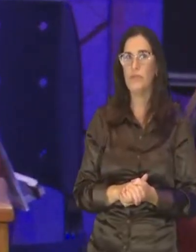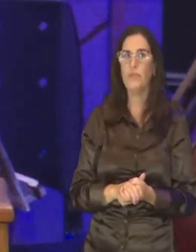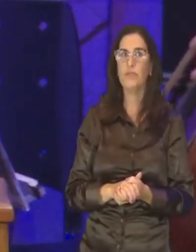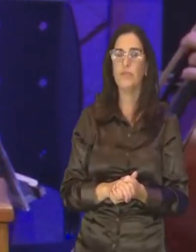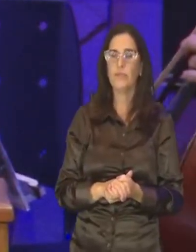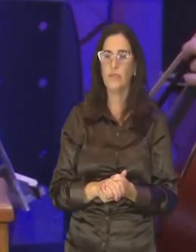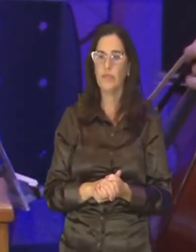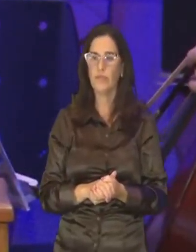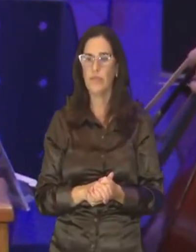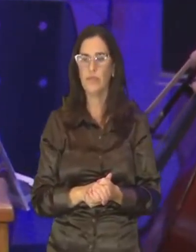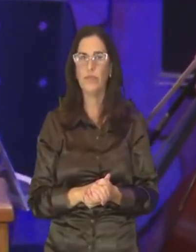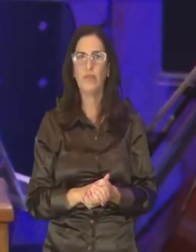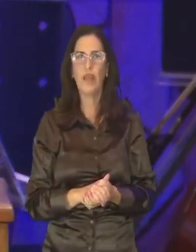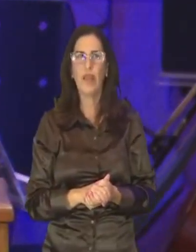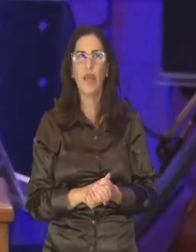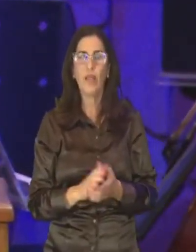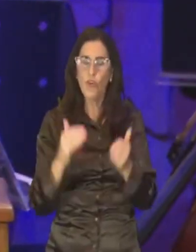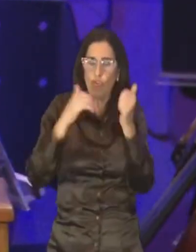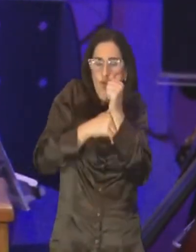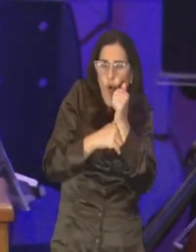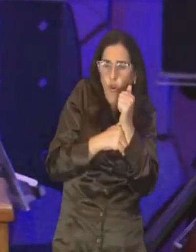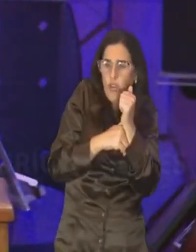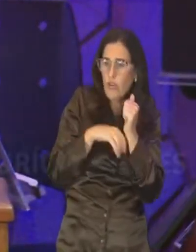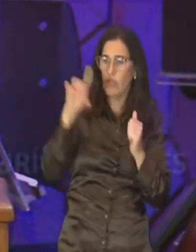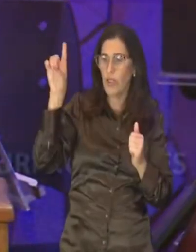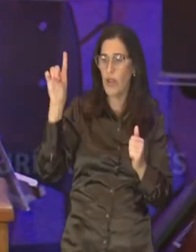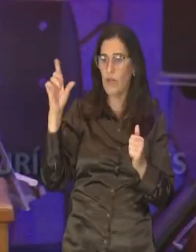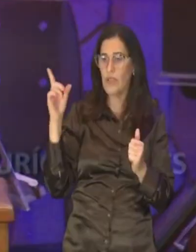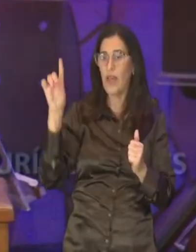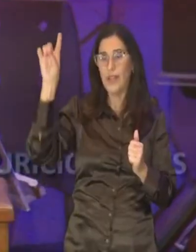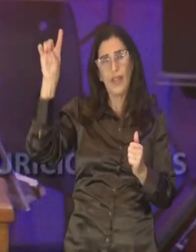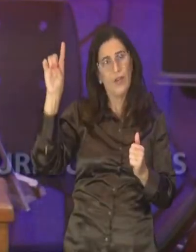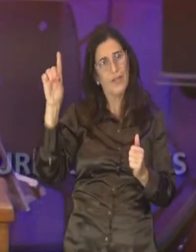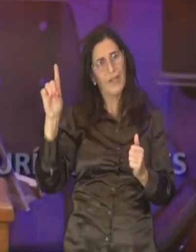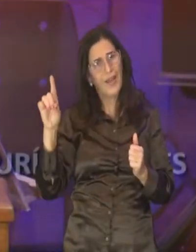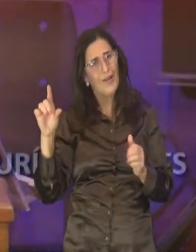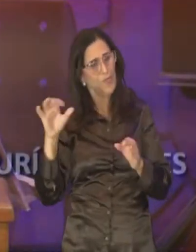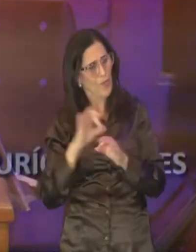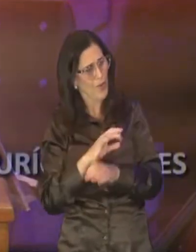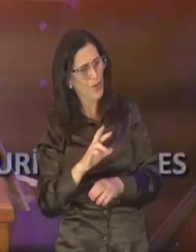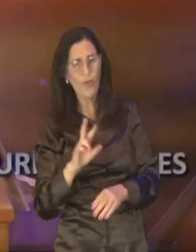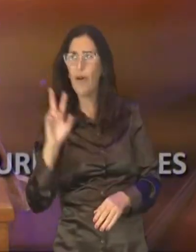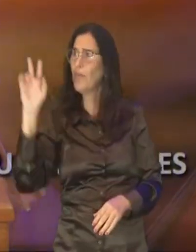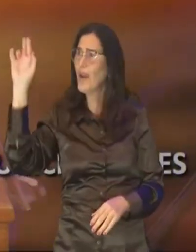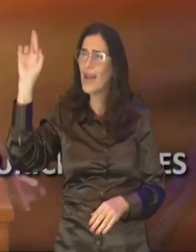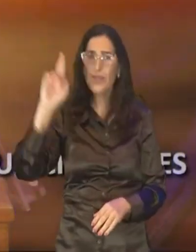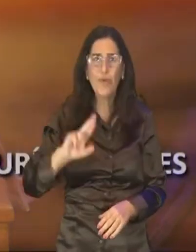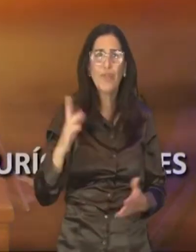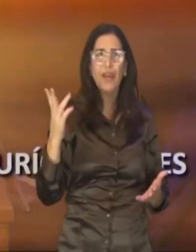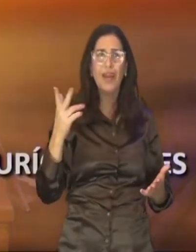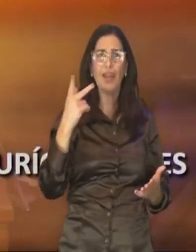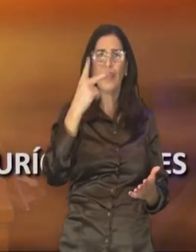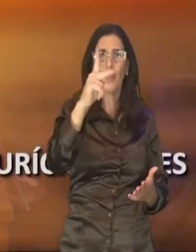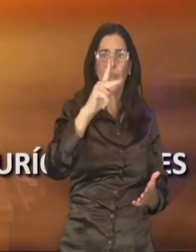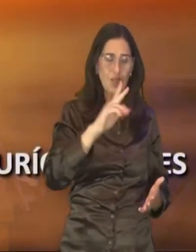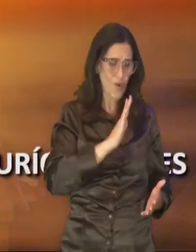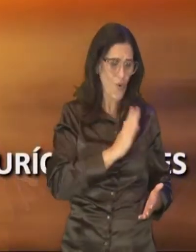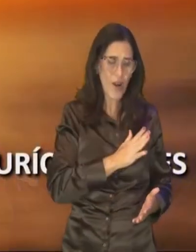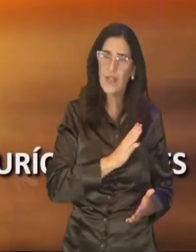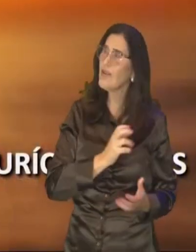Não esconda os seus sentimentos de Deus. Ele está pronto para ouvir aquilo que vem do seu